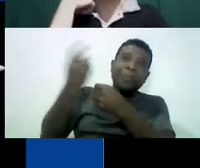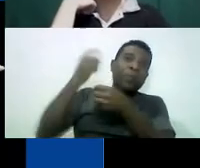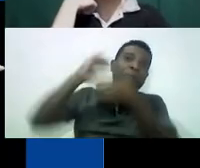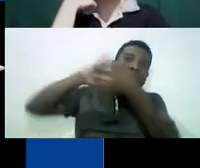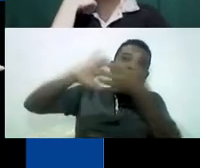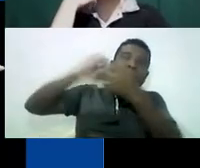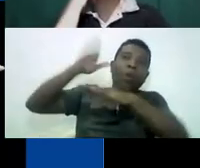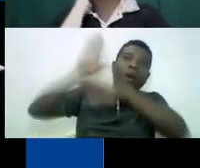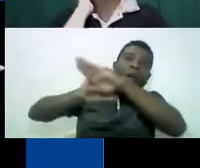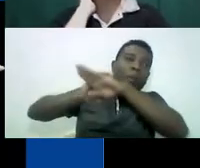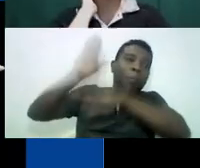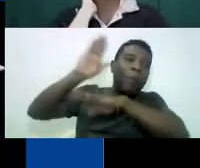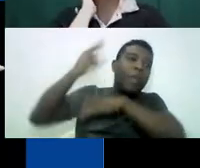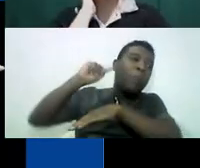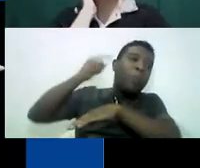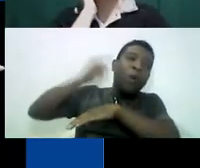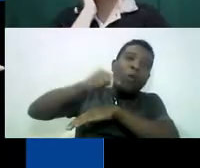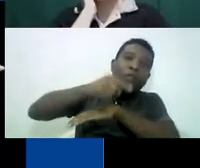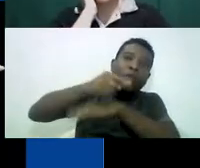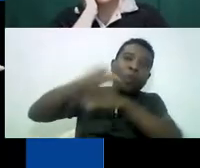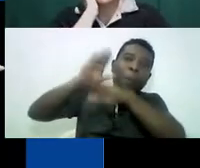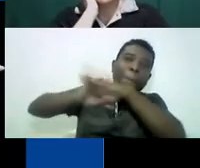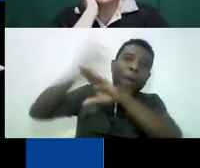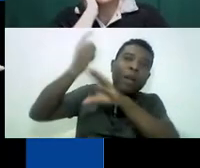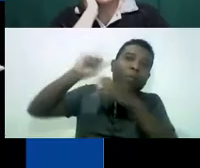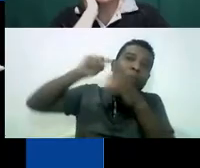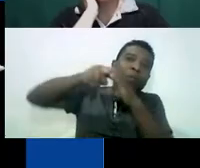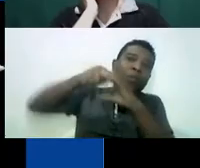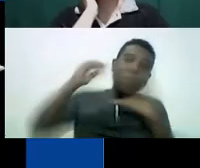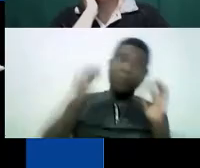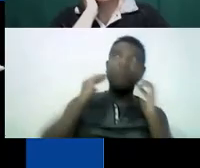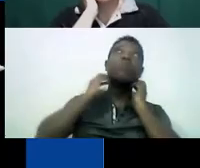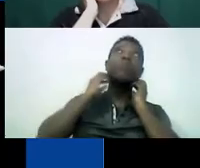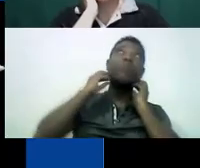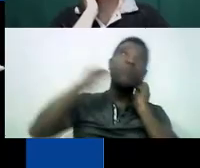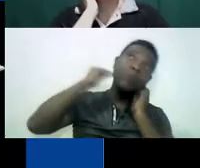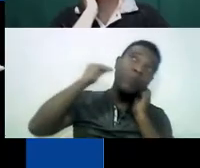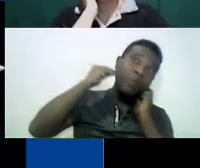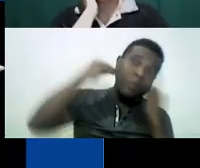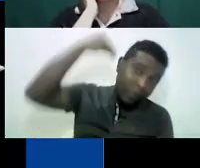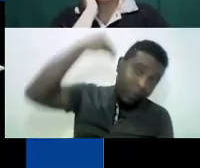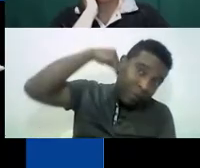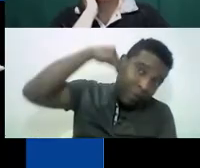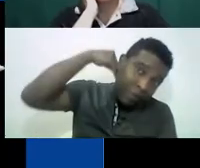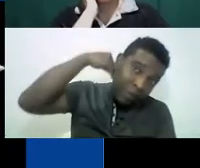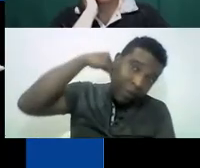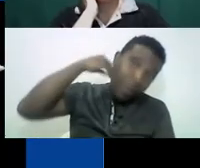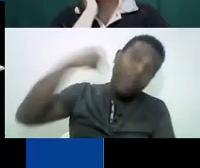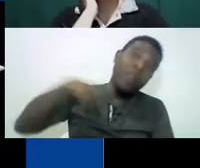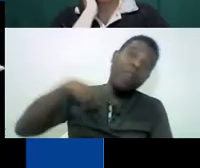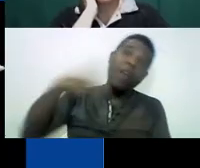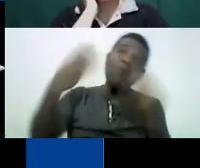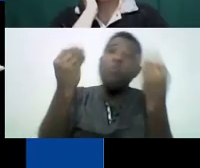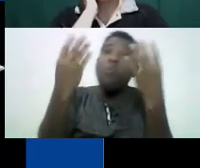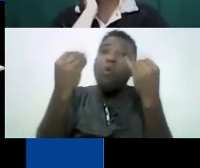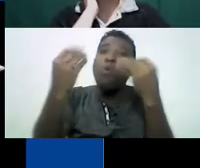base do seu occipital. São chamados, então, de músculos suborbitais. Existe muito músculo porque a nossa cabeça ela tem que